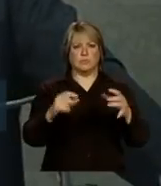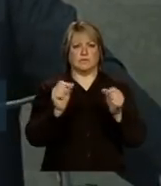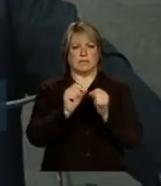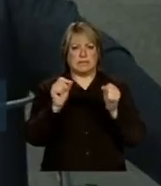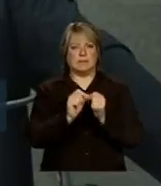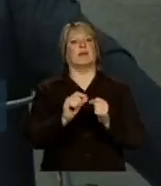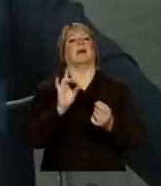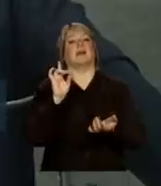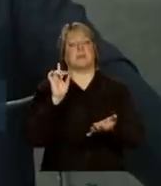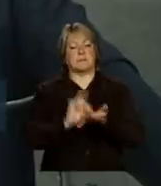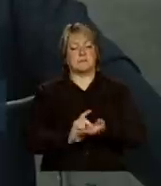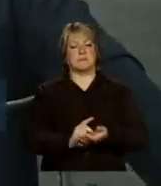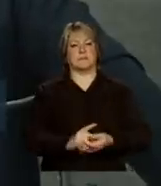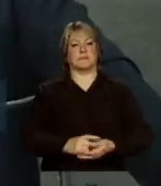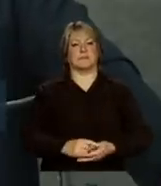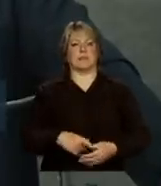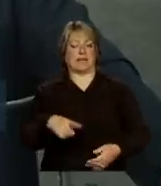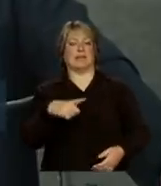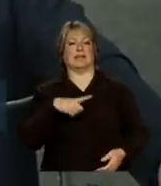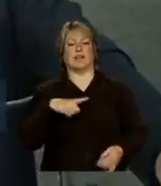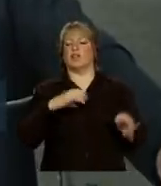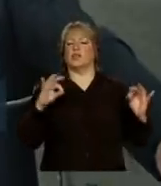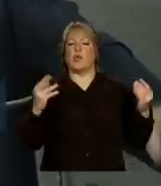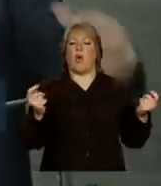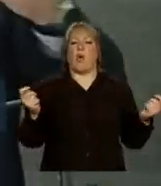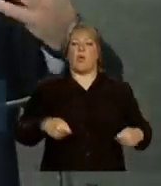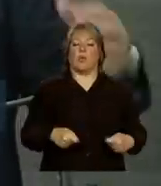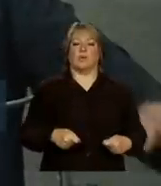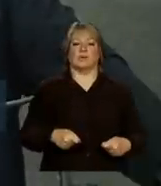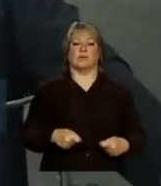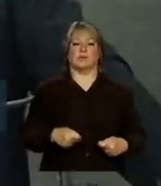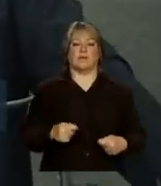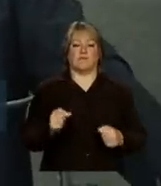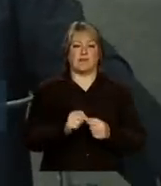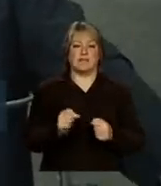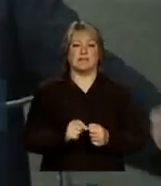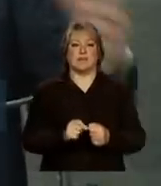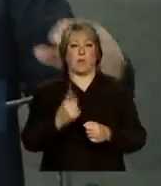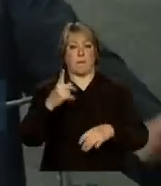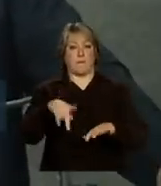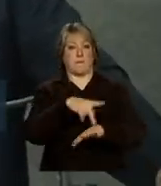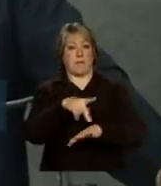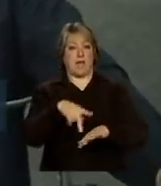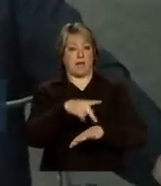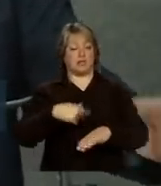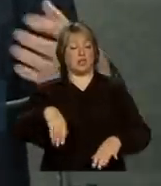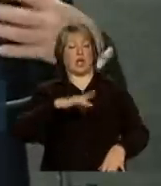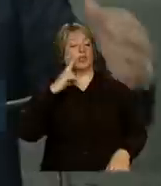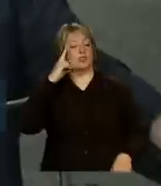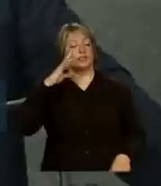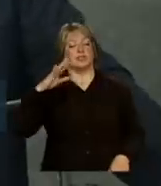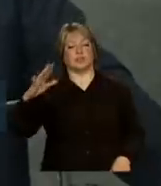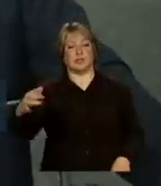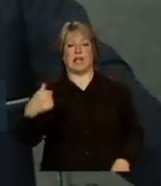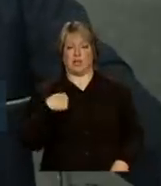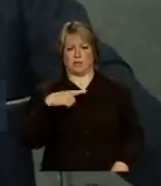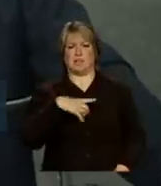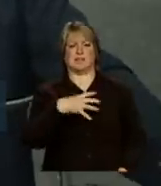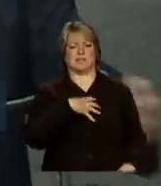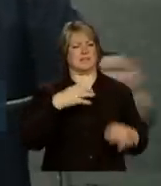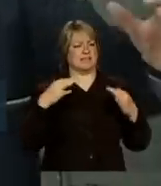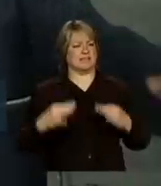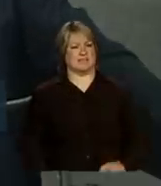que realmente vamos dizer tem todas as condições de se construir um país dos nossos sonhos né eu pessoalmente convicções